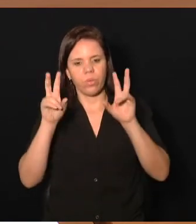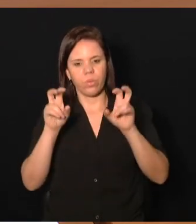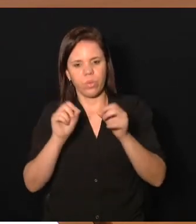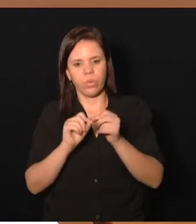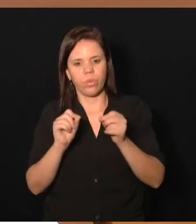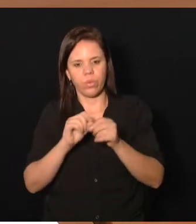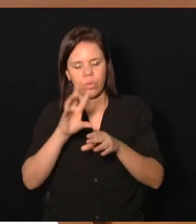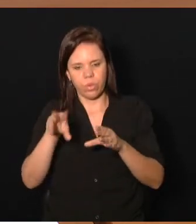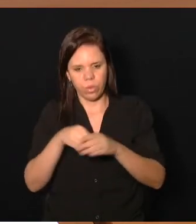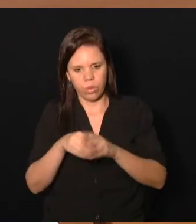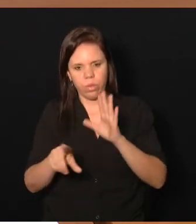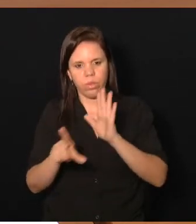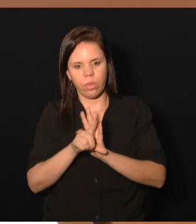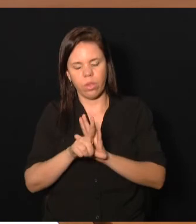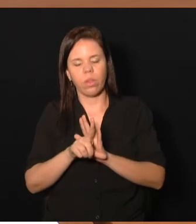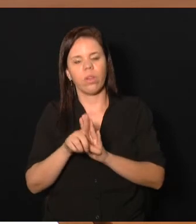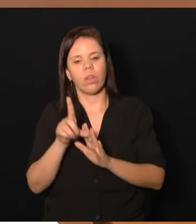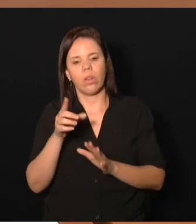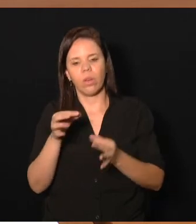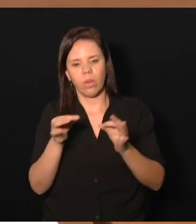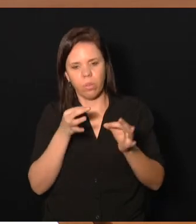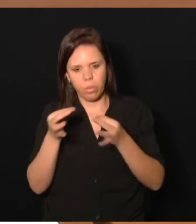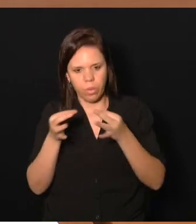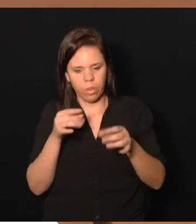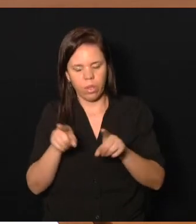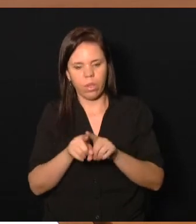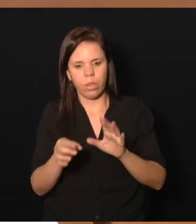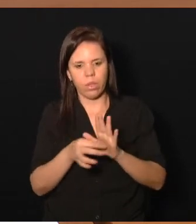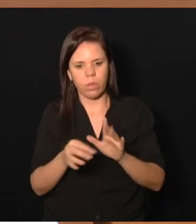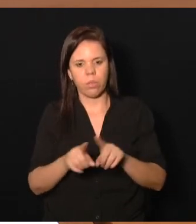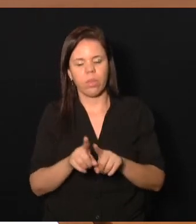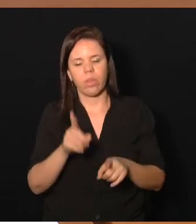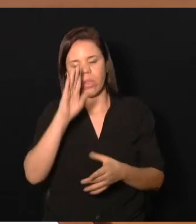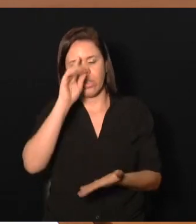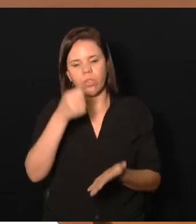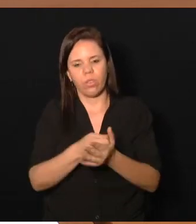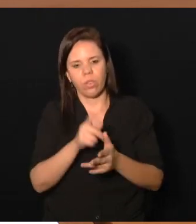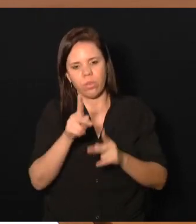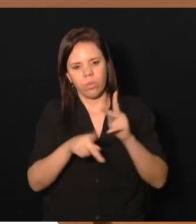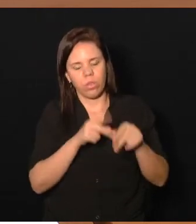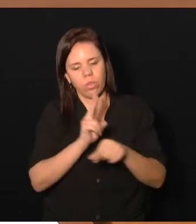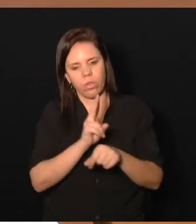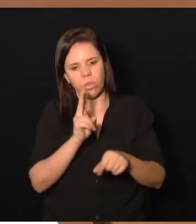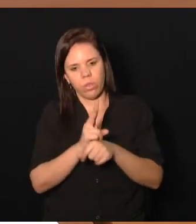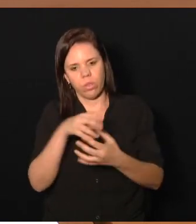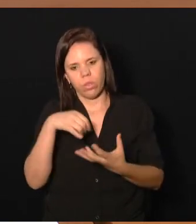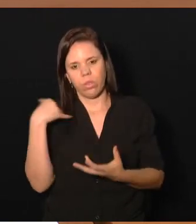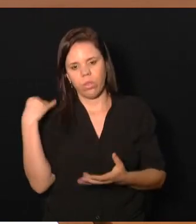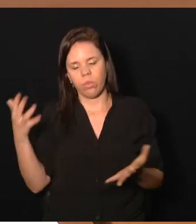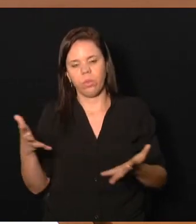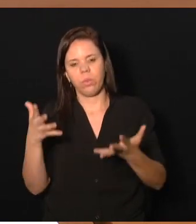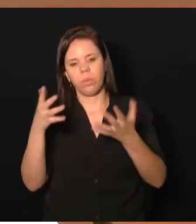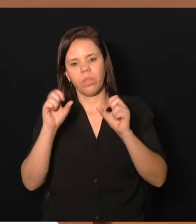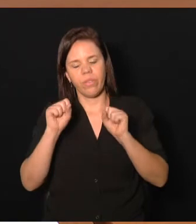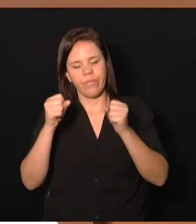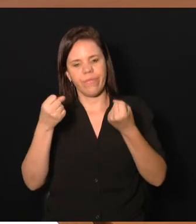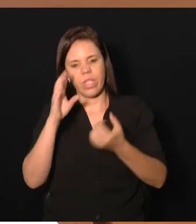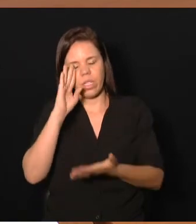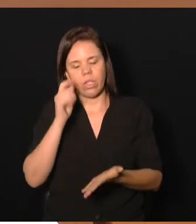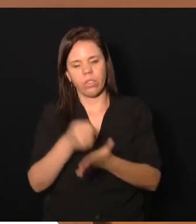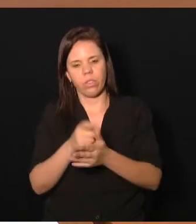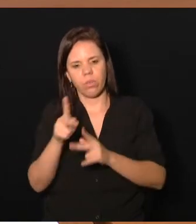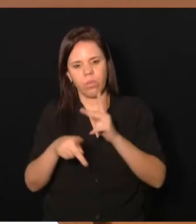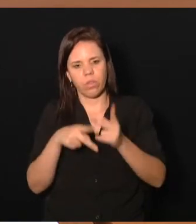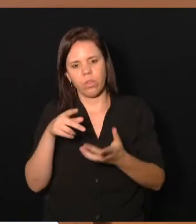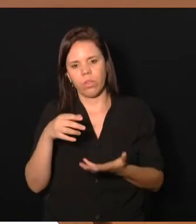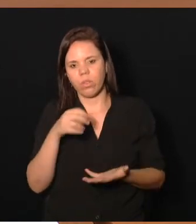as preposições em matéria relativa à defesa e garantia das pessoas idosas. B, promover a defesa e a garantia das